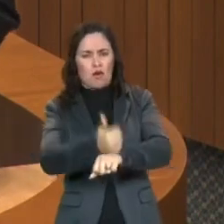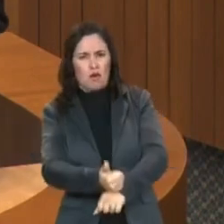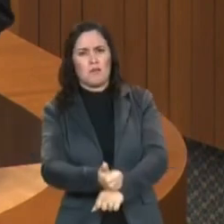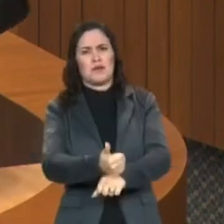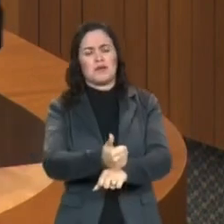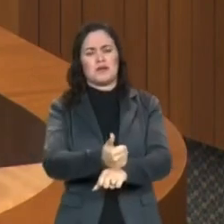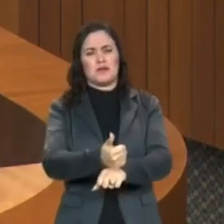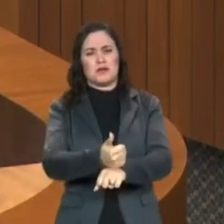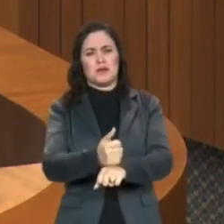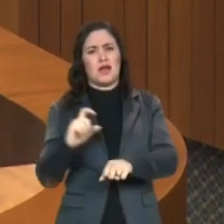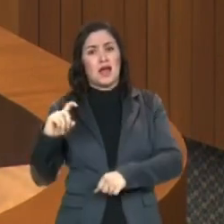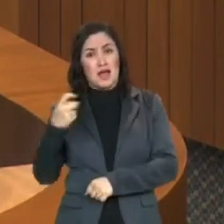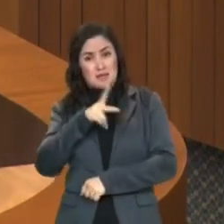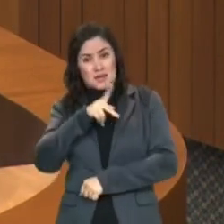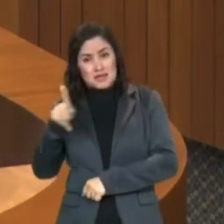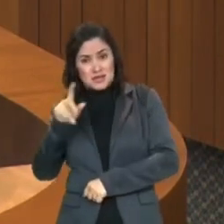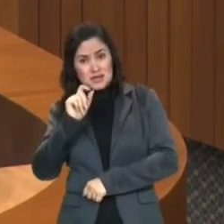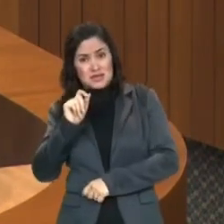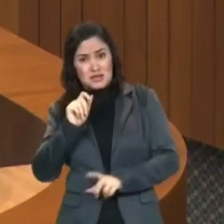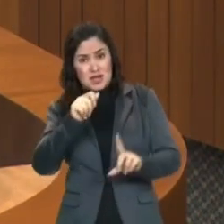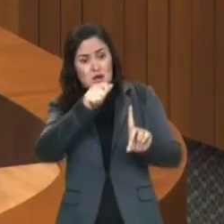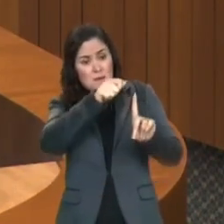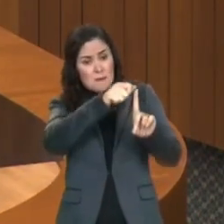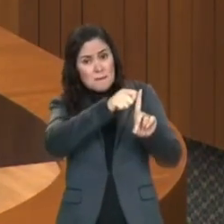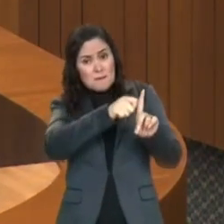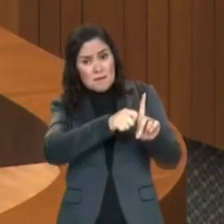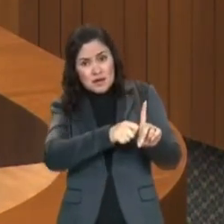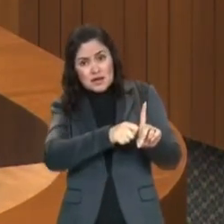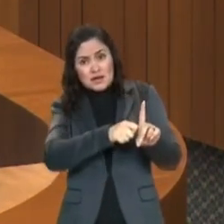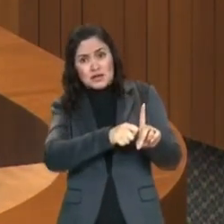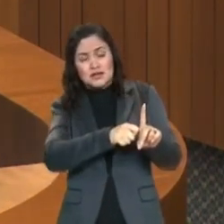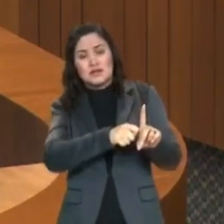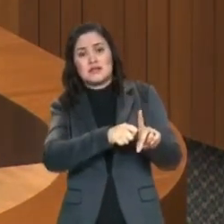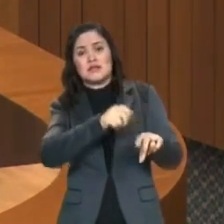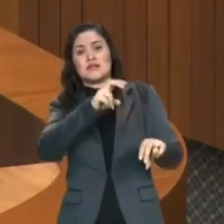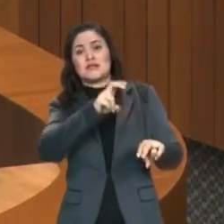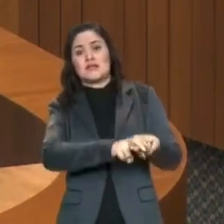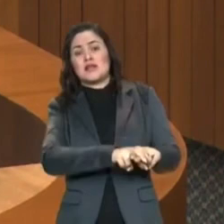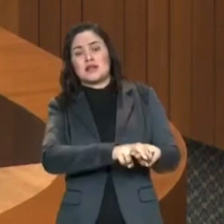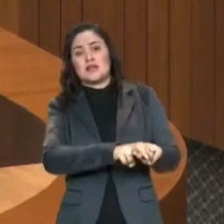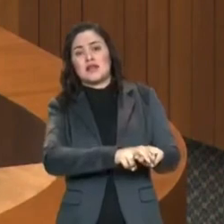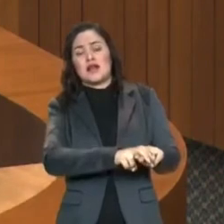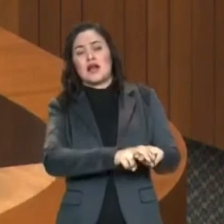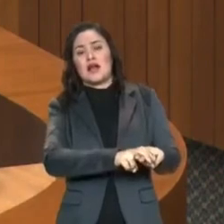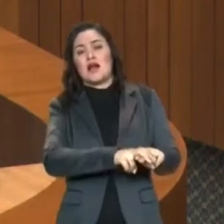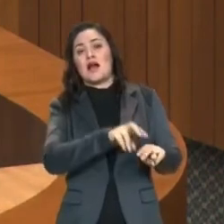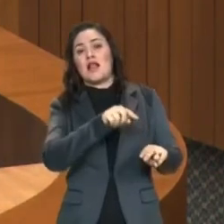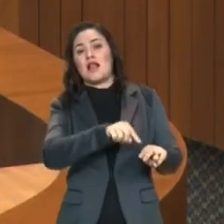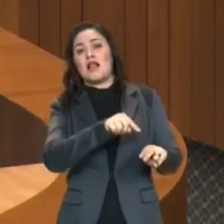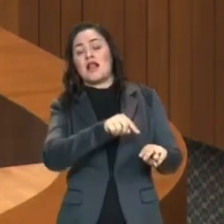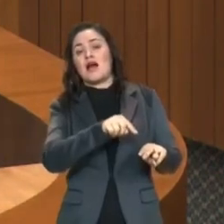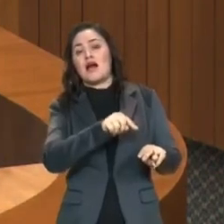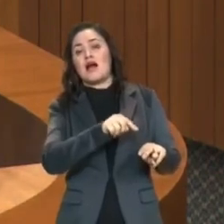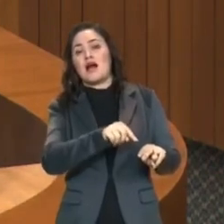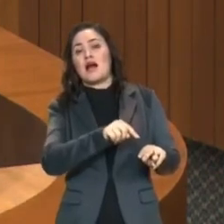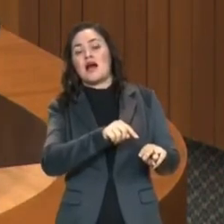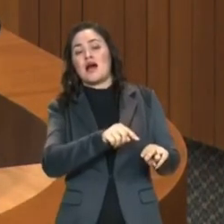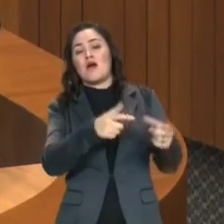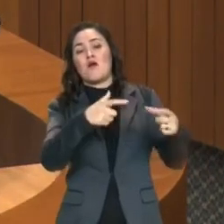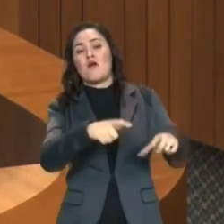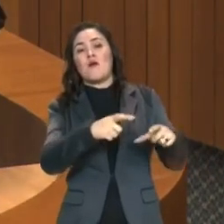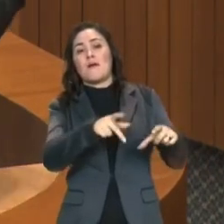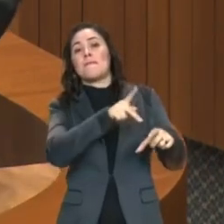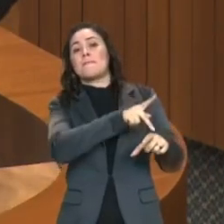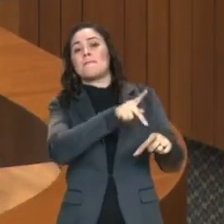ficou mais de um mês na cadeira, depois que perdeu a eleição e poderia ter dado golpe, quando estava à frente das